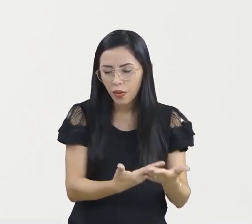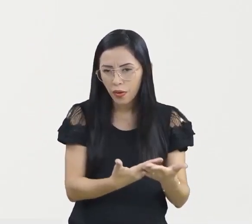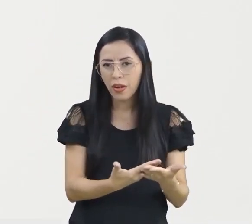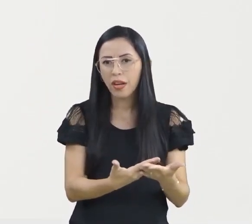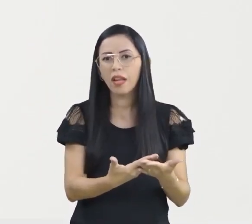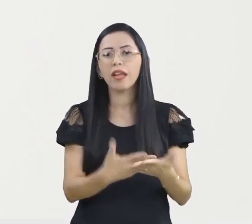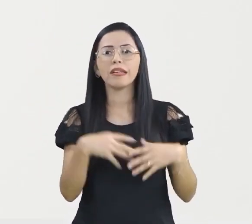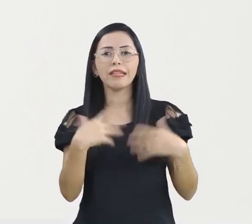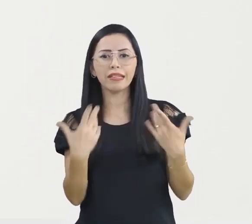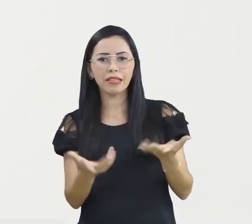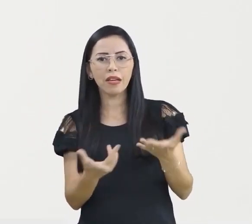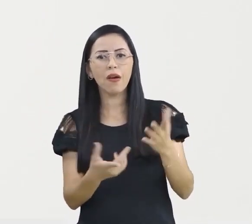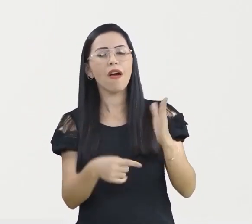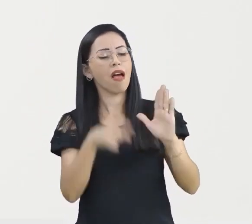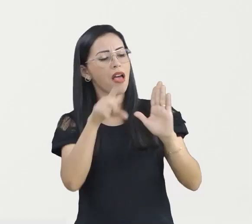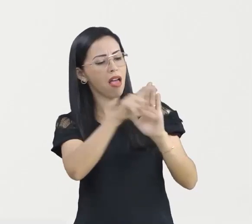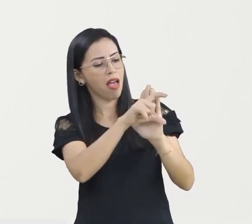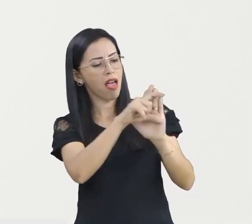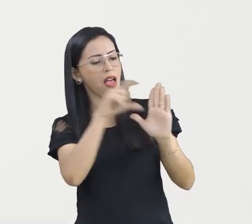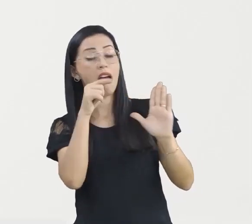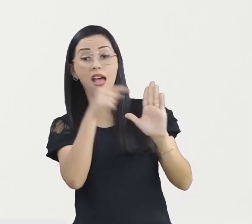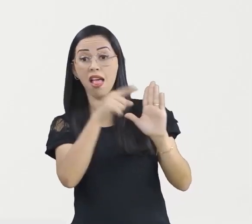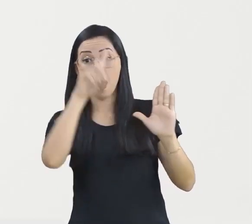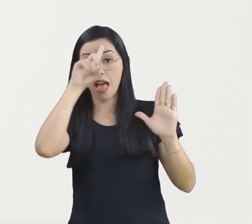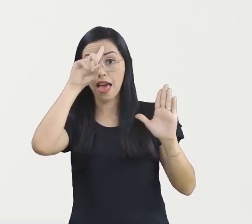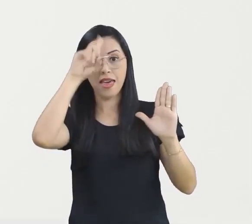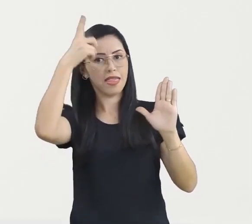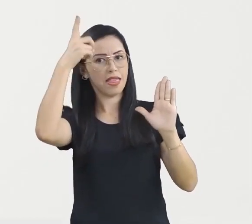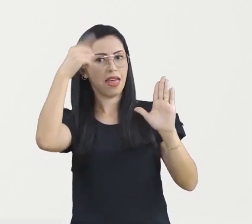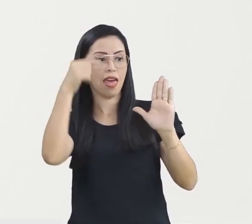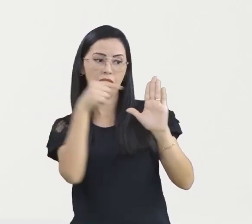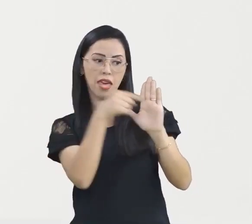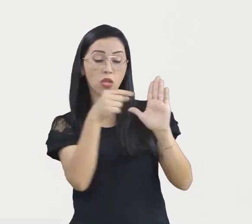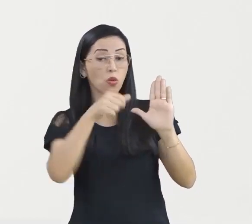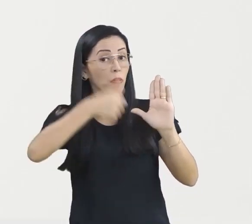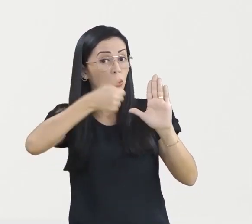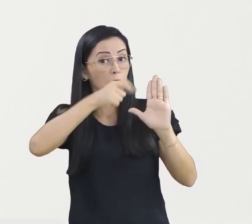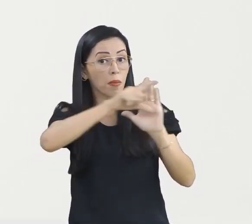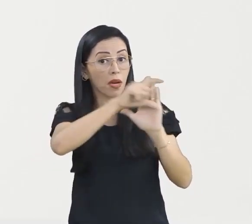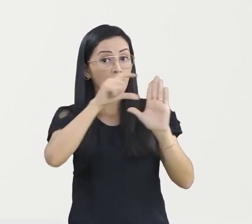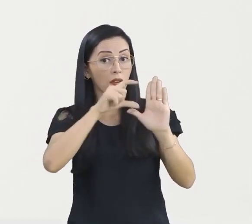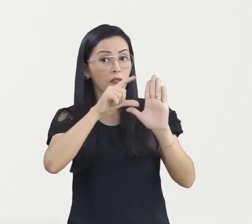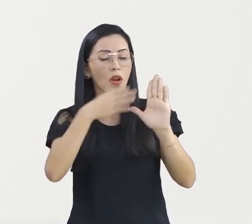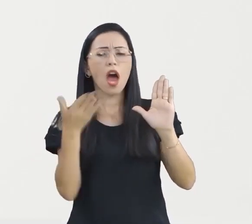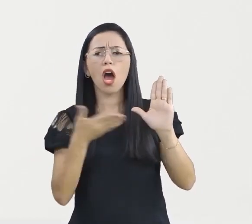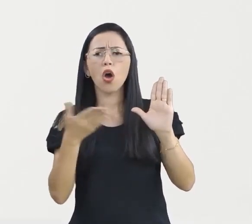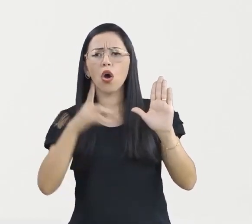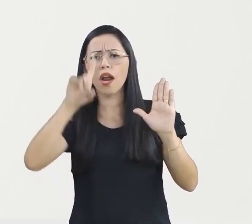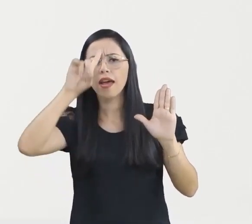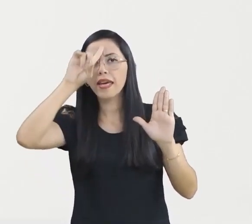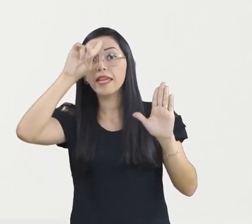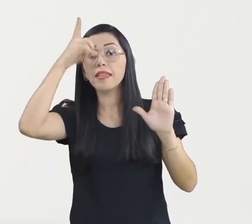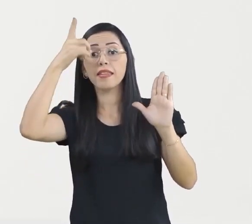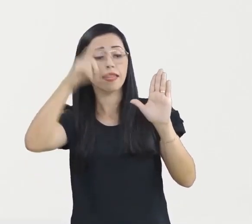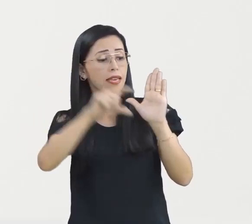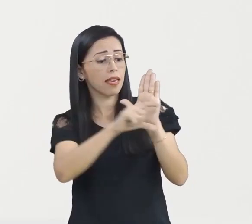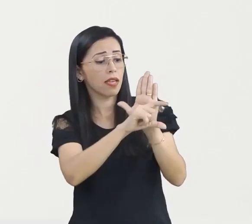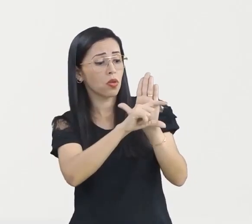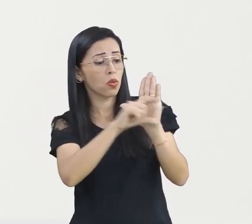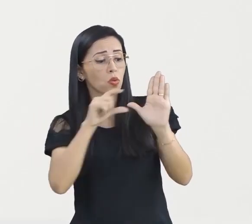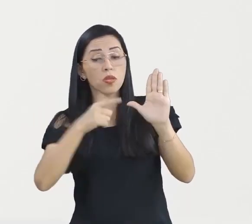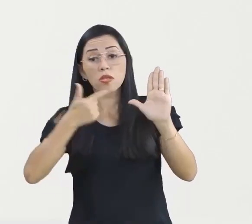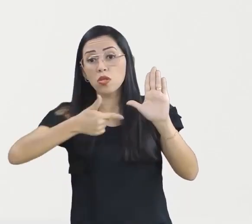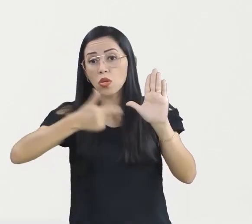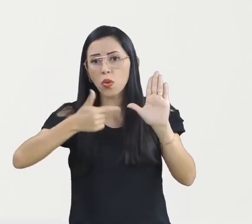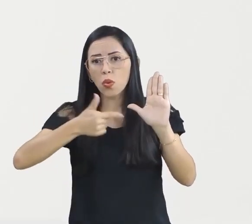assunto que está abordando aqui. Depois, no segundo parágrafo, ele como se ele tivesse mudado de perspectiva, ou